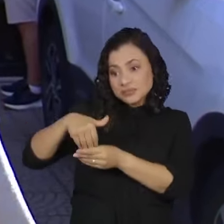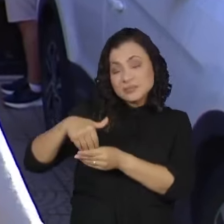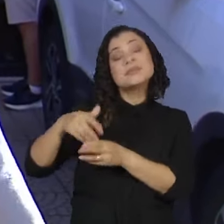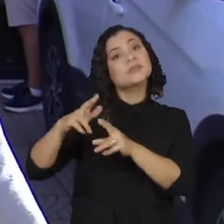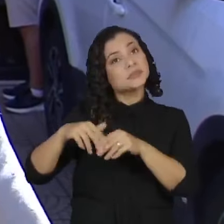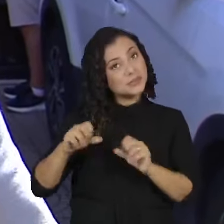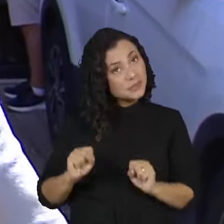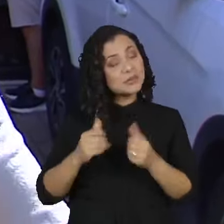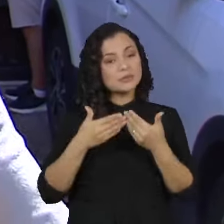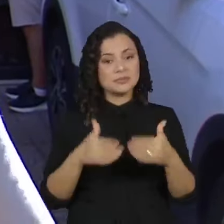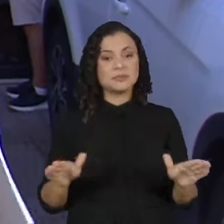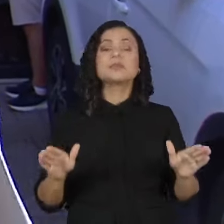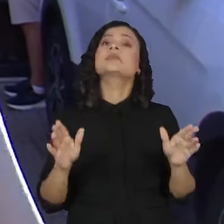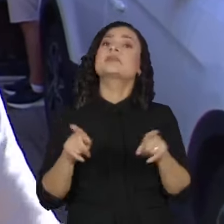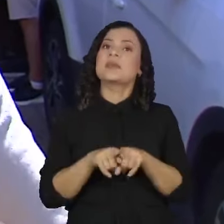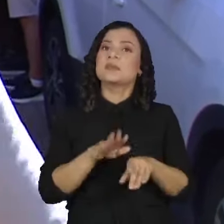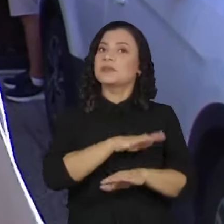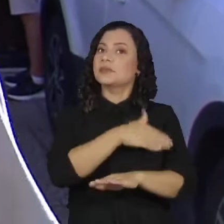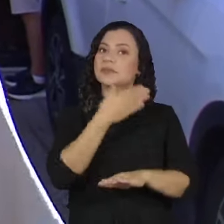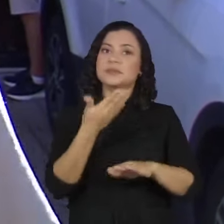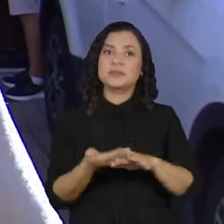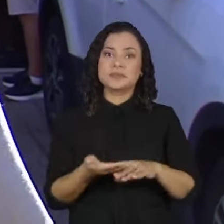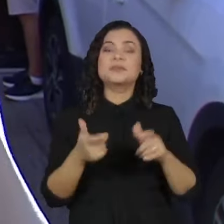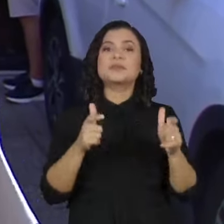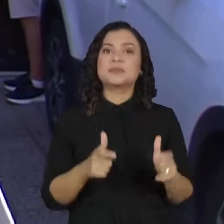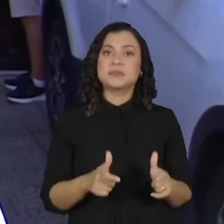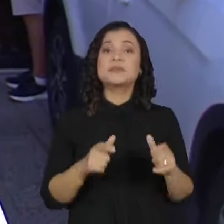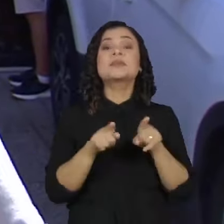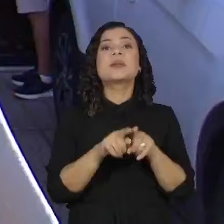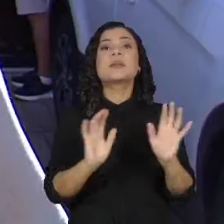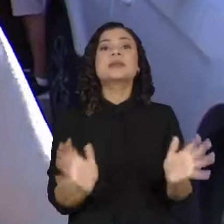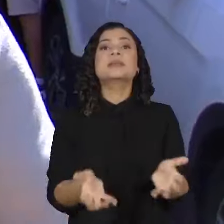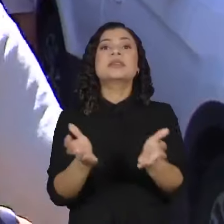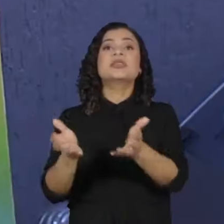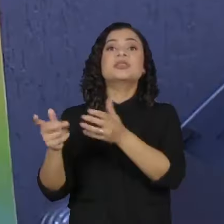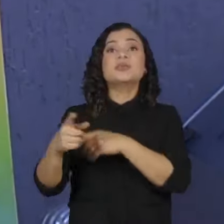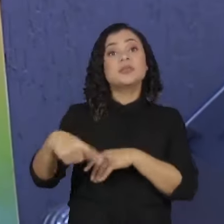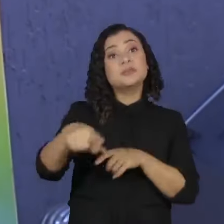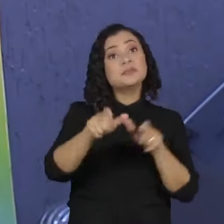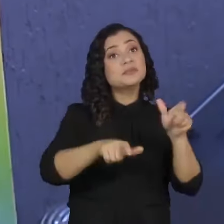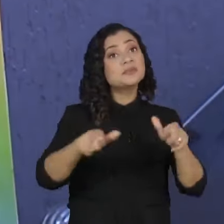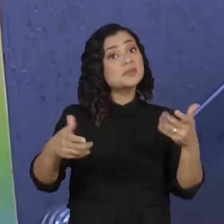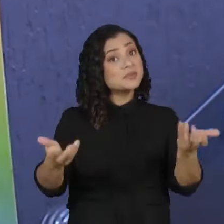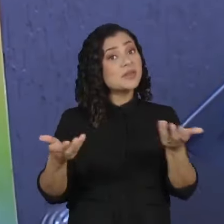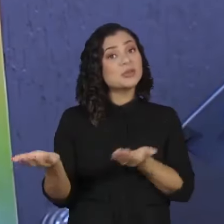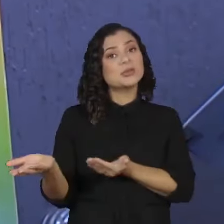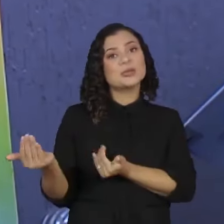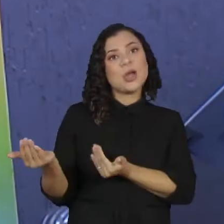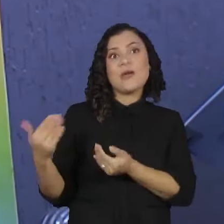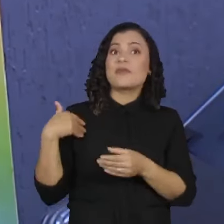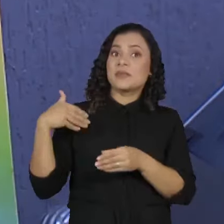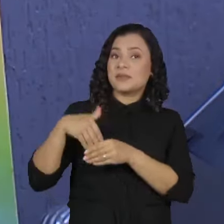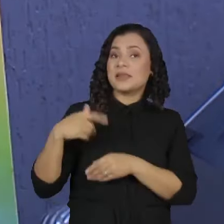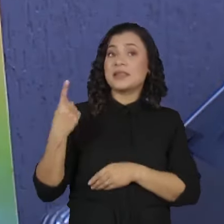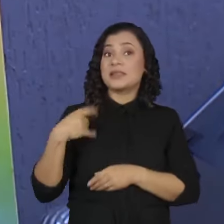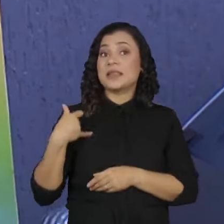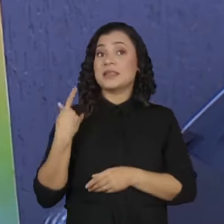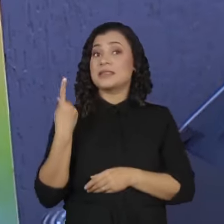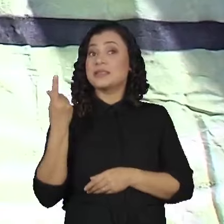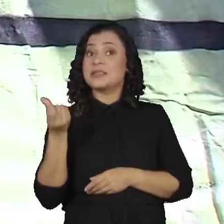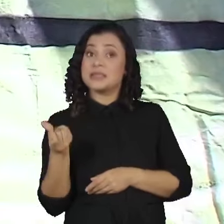Eleitoral está realizando plantões nos cartórios para incentivar a Adesão dessa galerinha mais nova né Entre 16